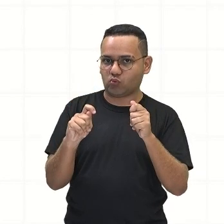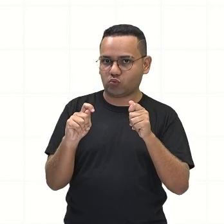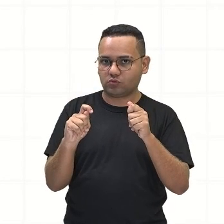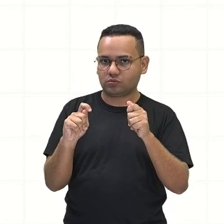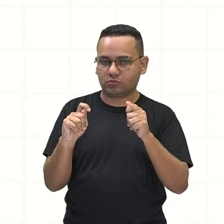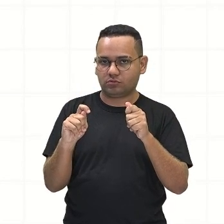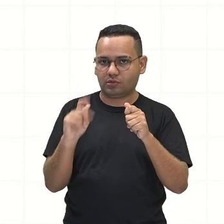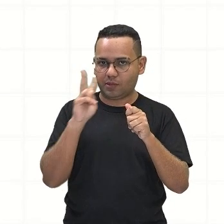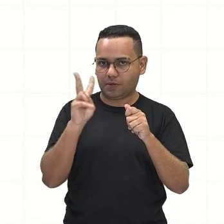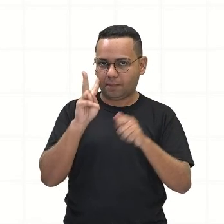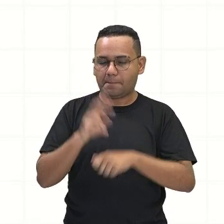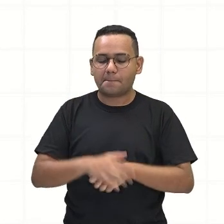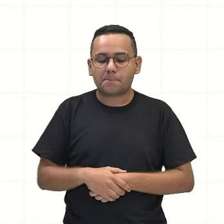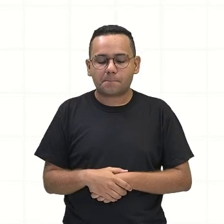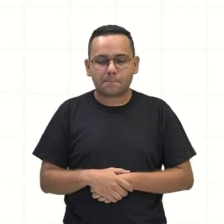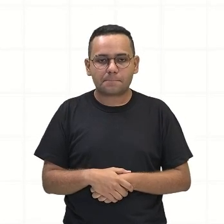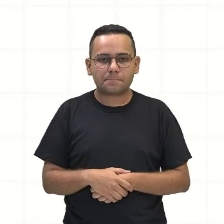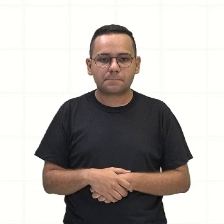relação ao total.